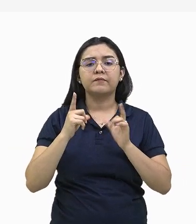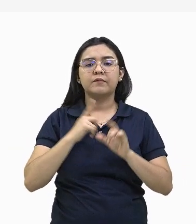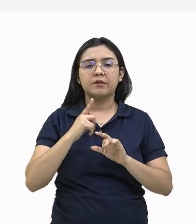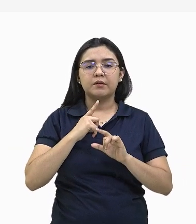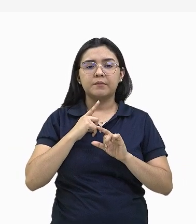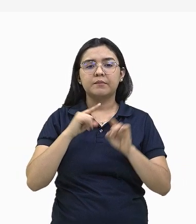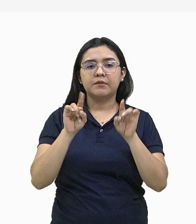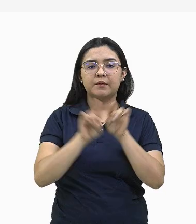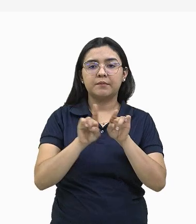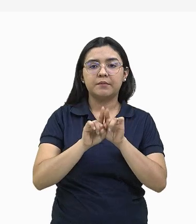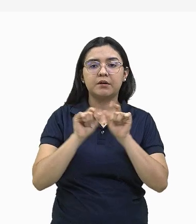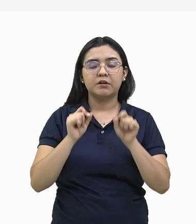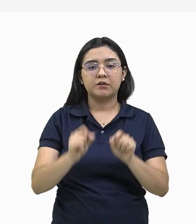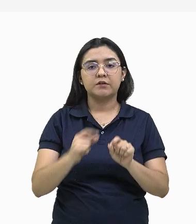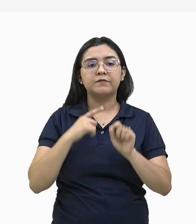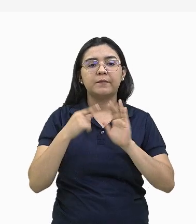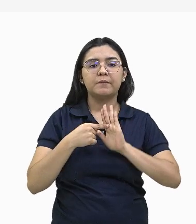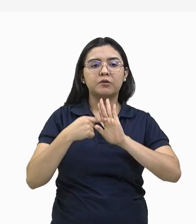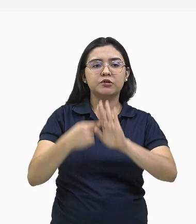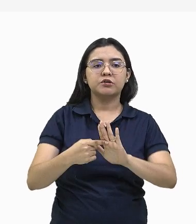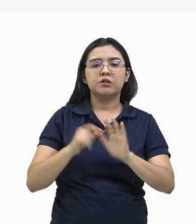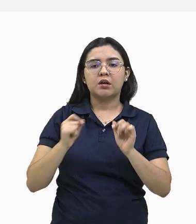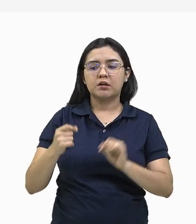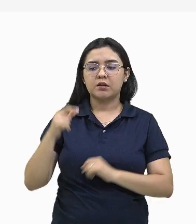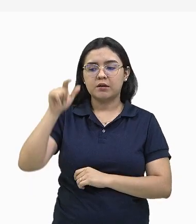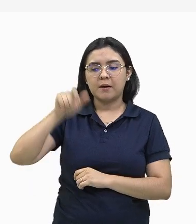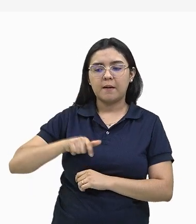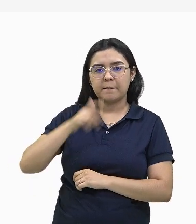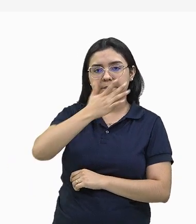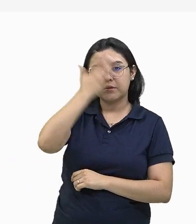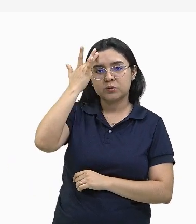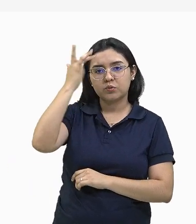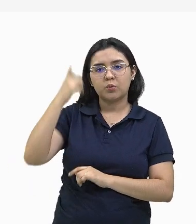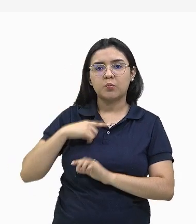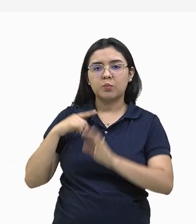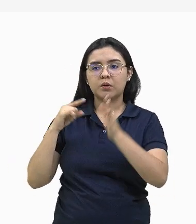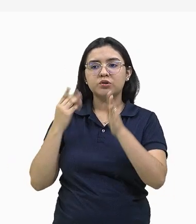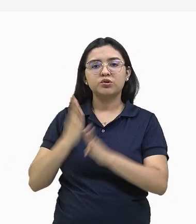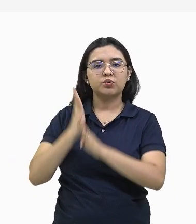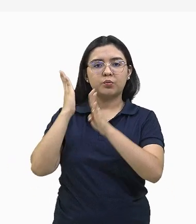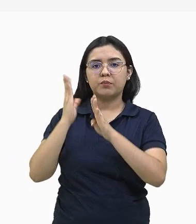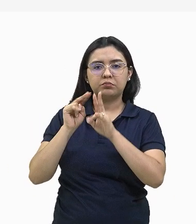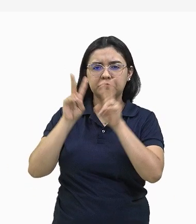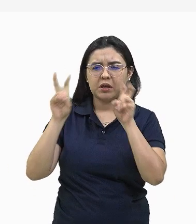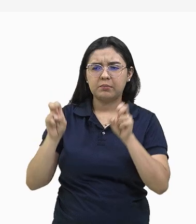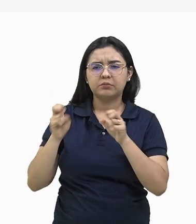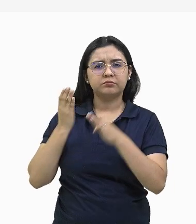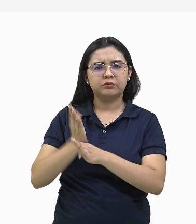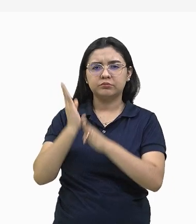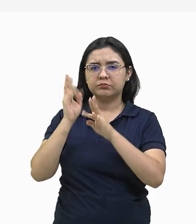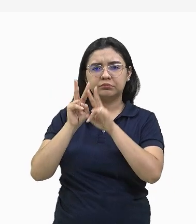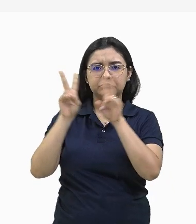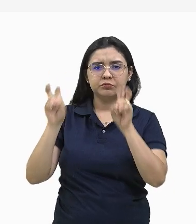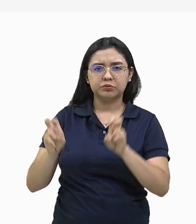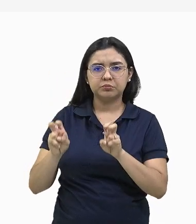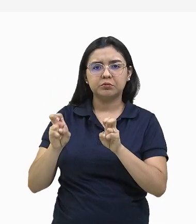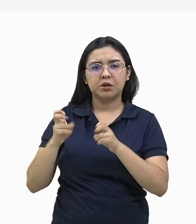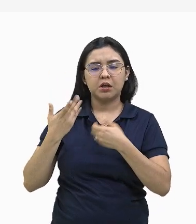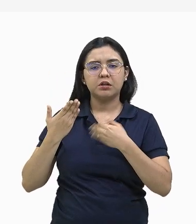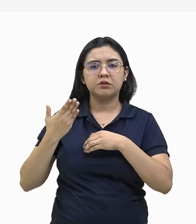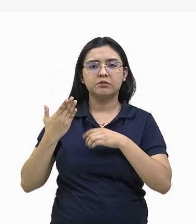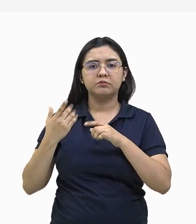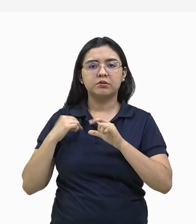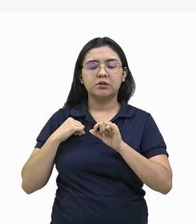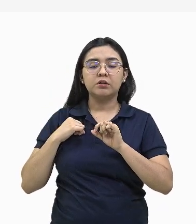compartilhar a descoberta que o cientista fez de um determinado tema, assunto que ele se propôs a